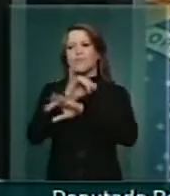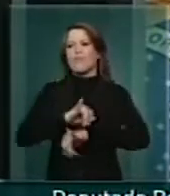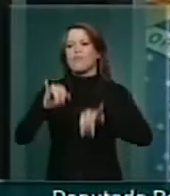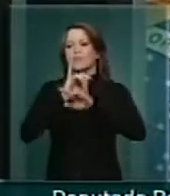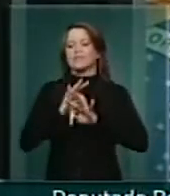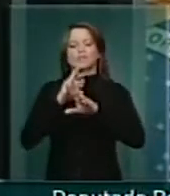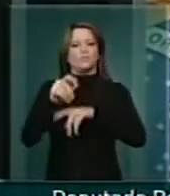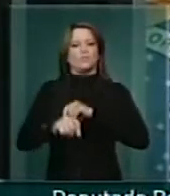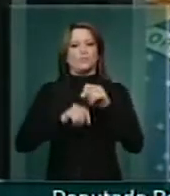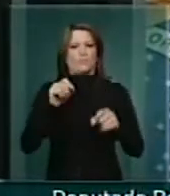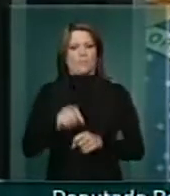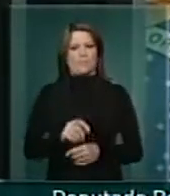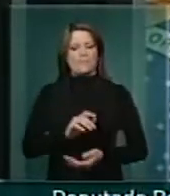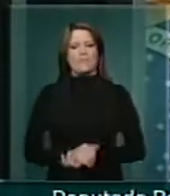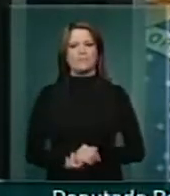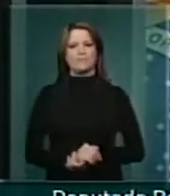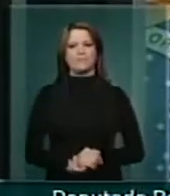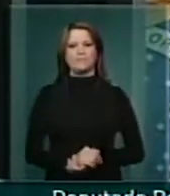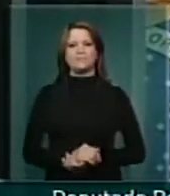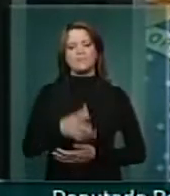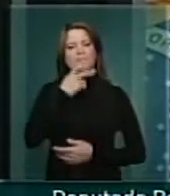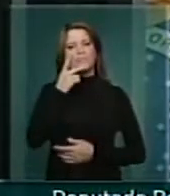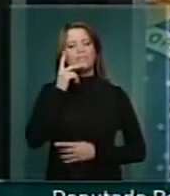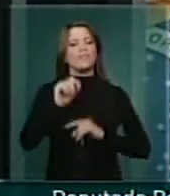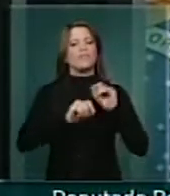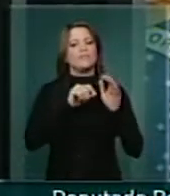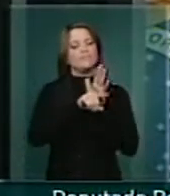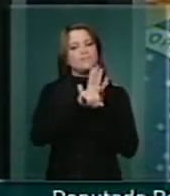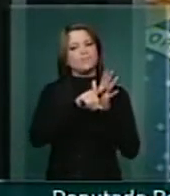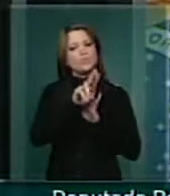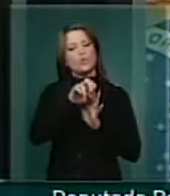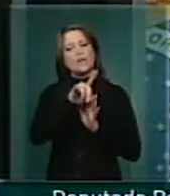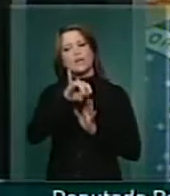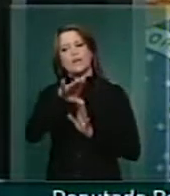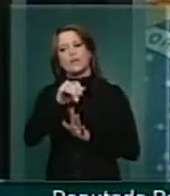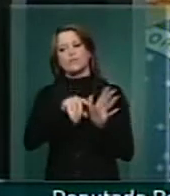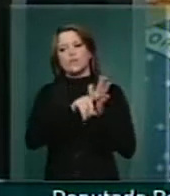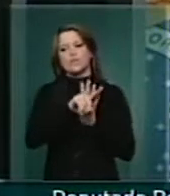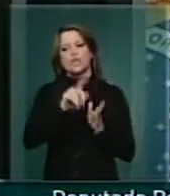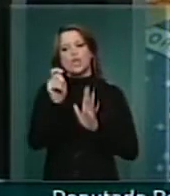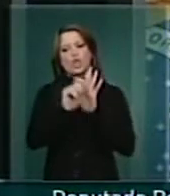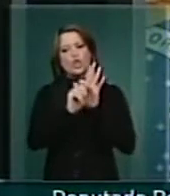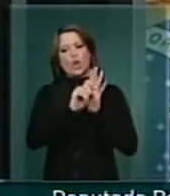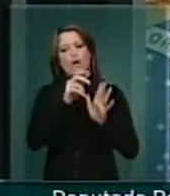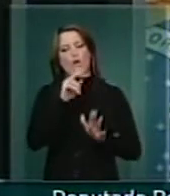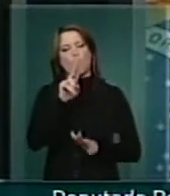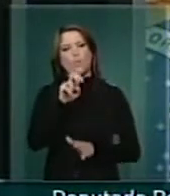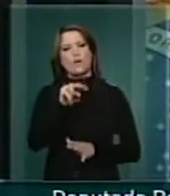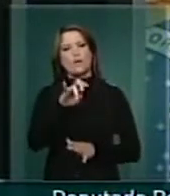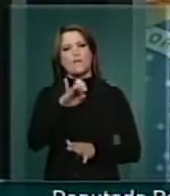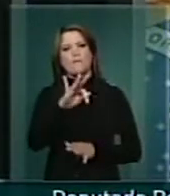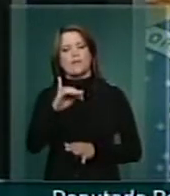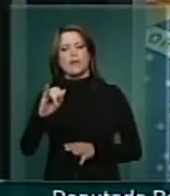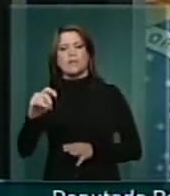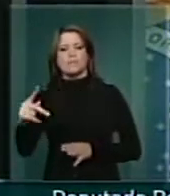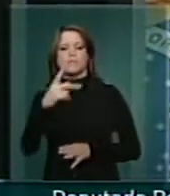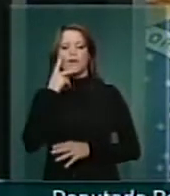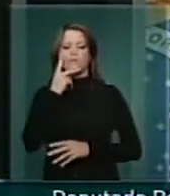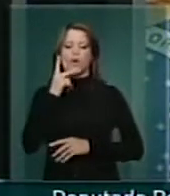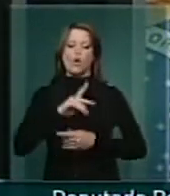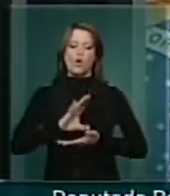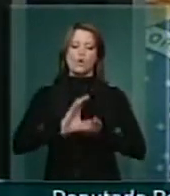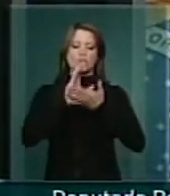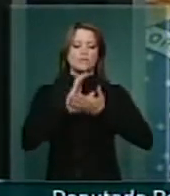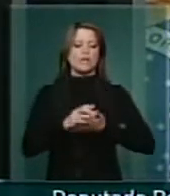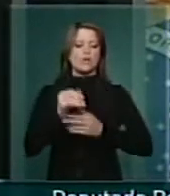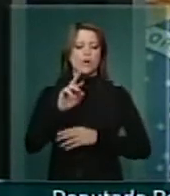Propaganda Sem Bebida, liderado pela Unidade de Pesquisa em Álcool e Drogas da Unifesp, do Conselho Regional de Medicina do